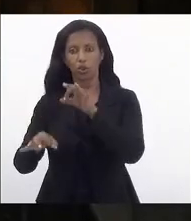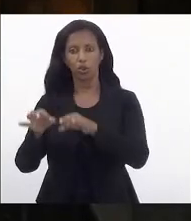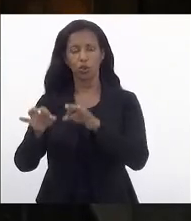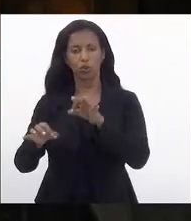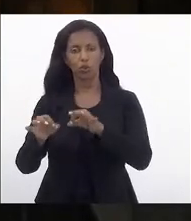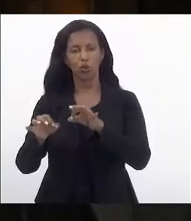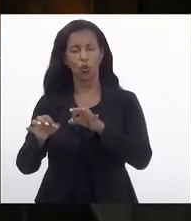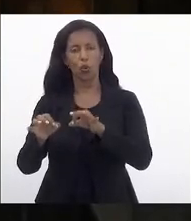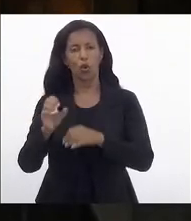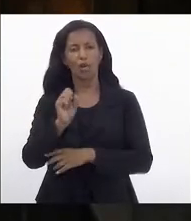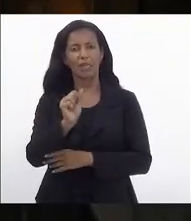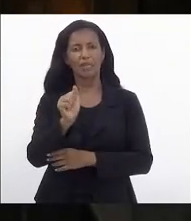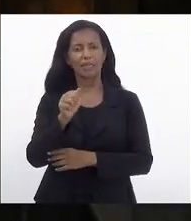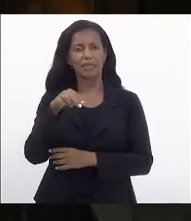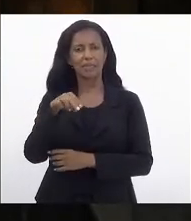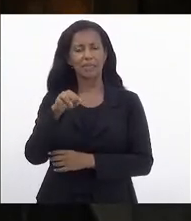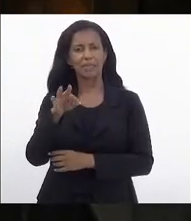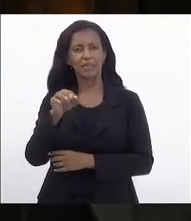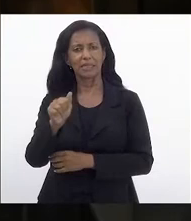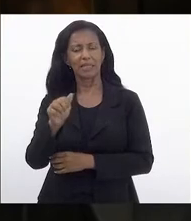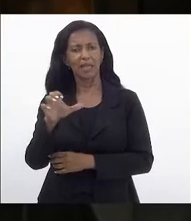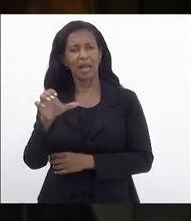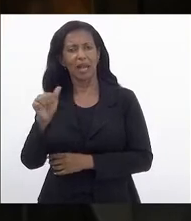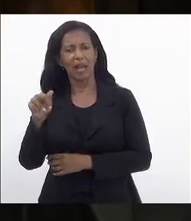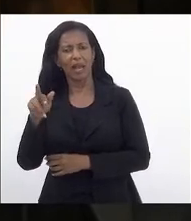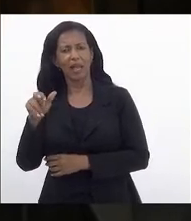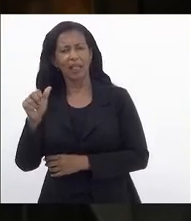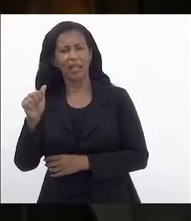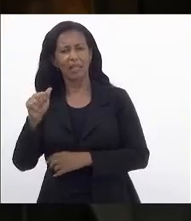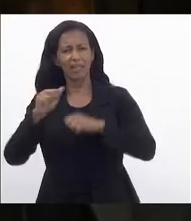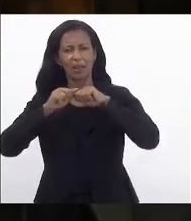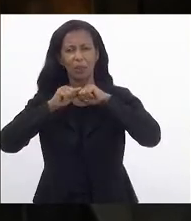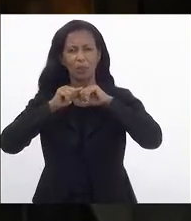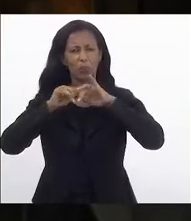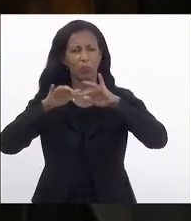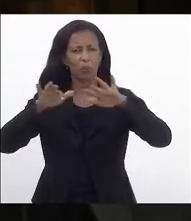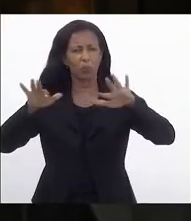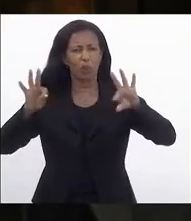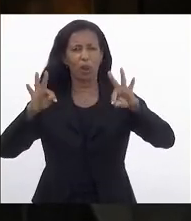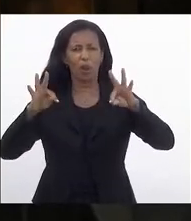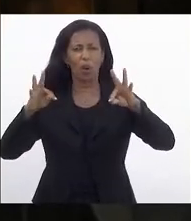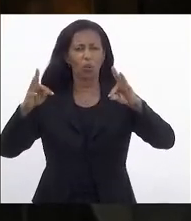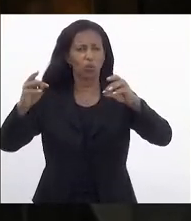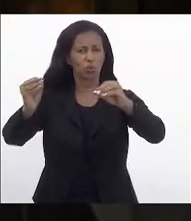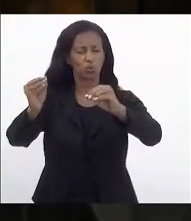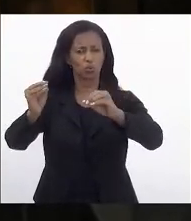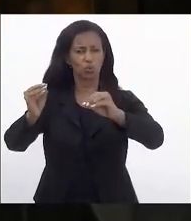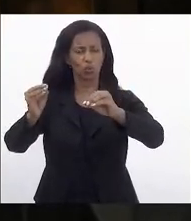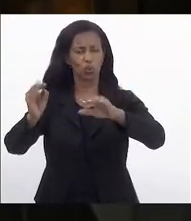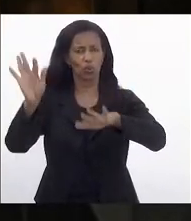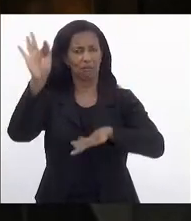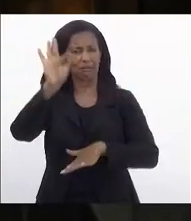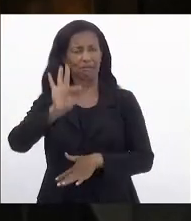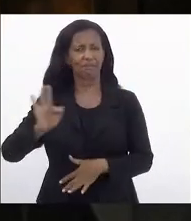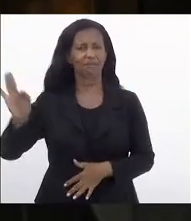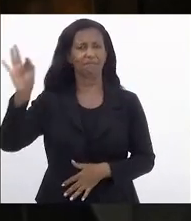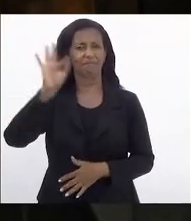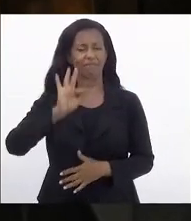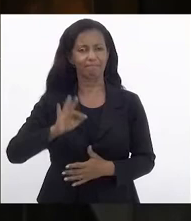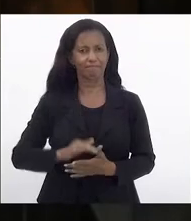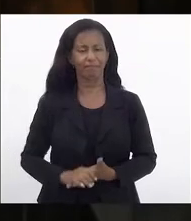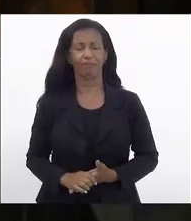Catarina com repercussão geral para outras unidades da federação